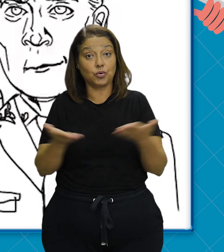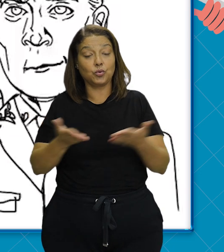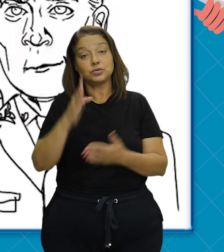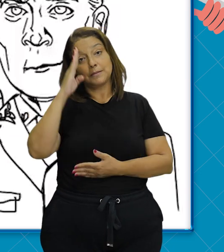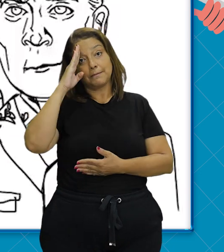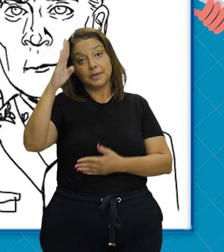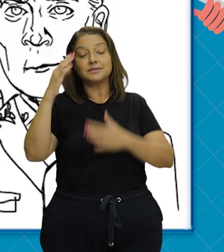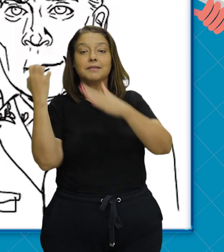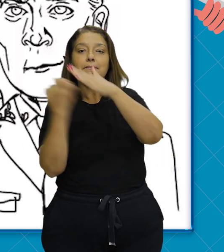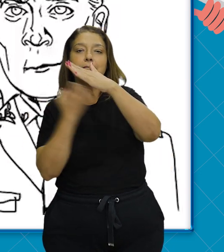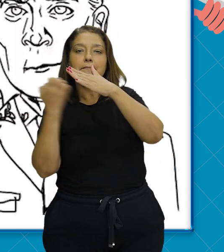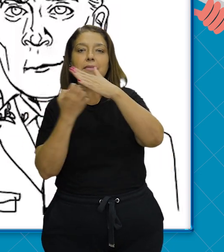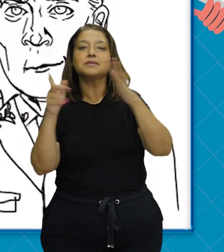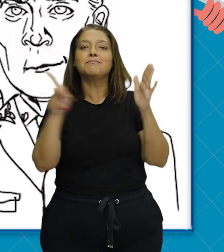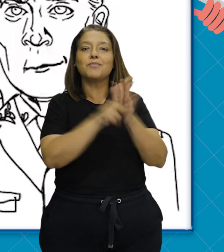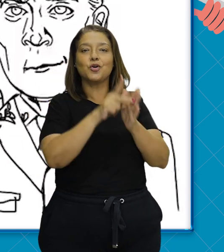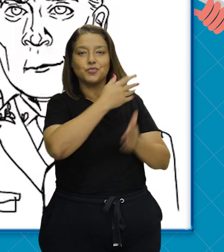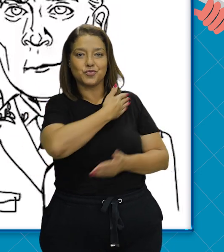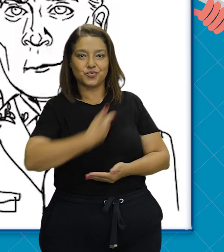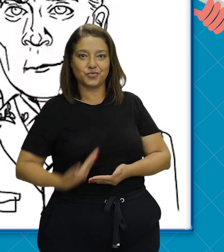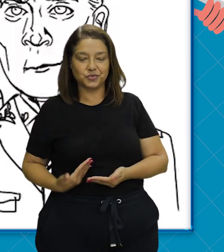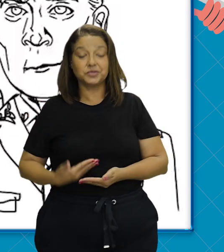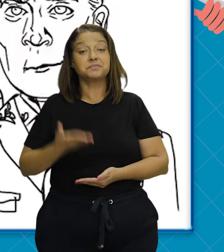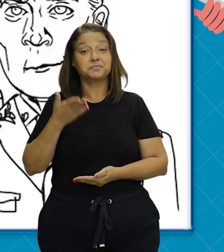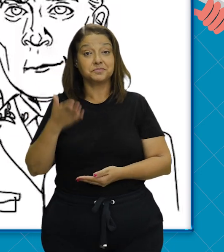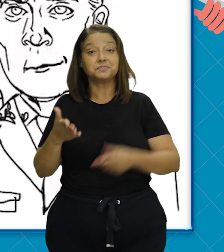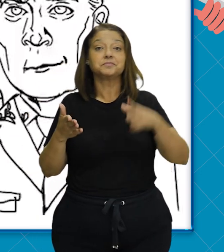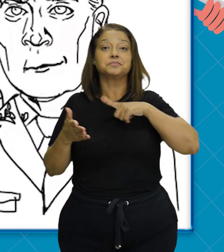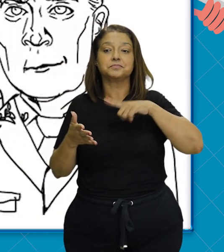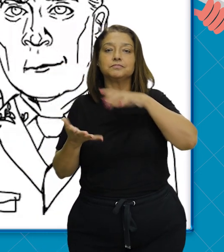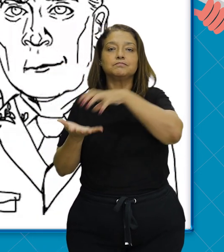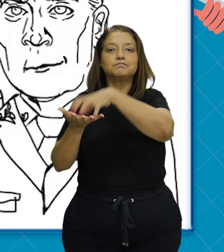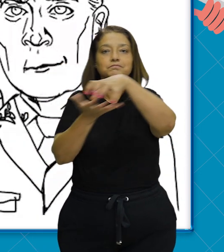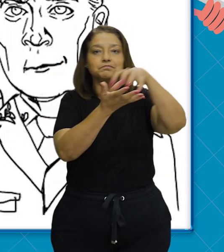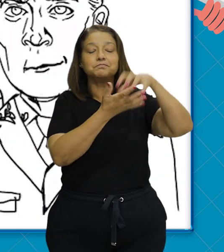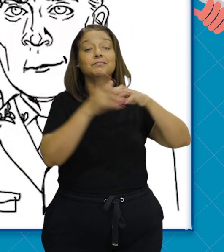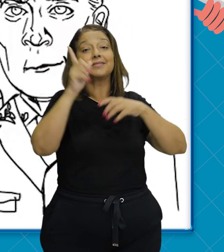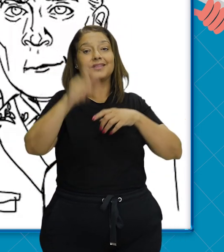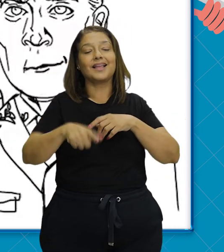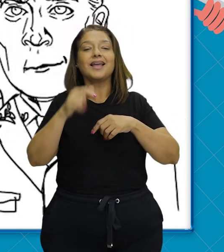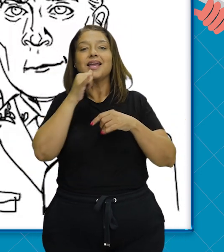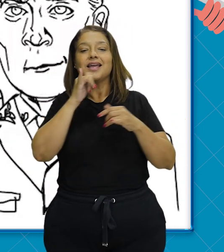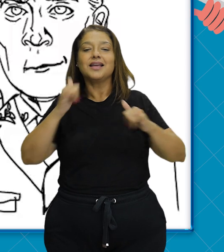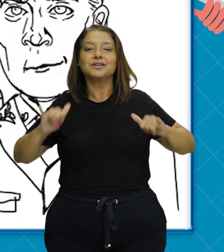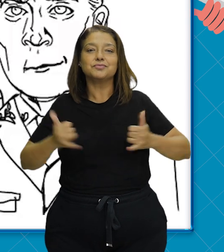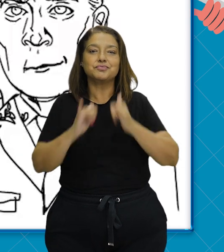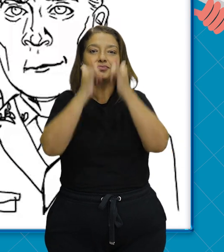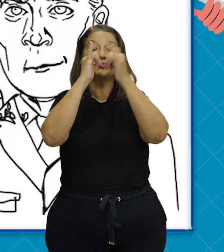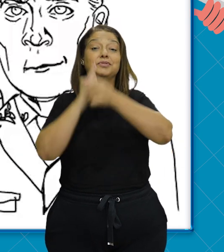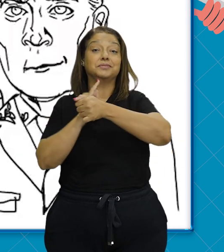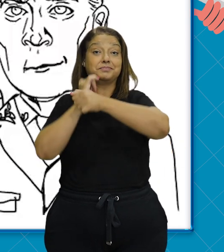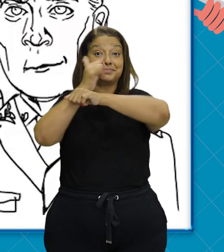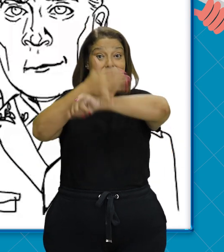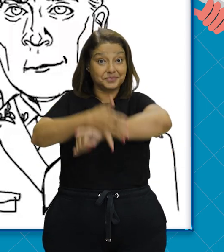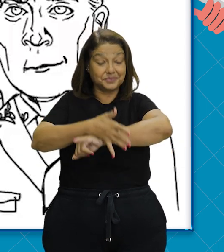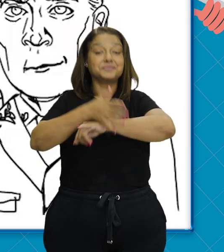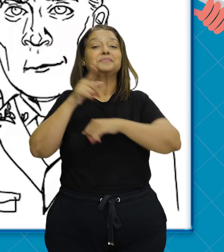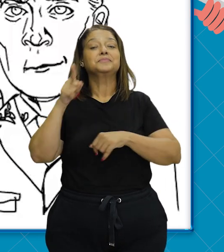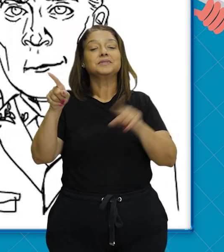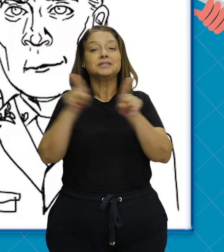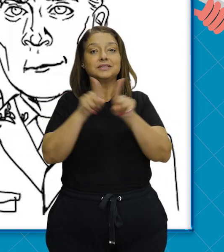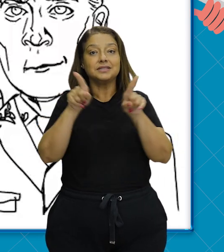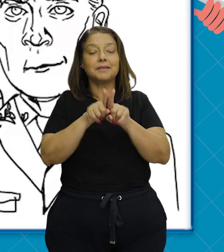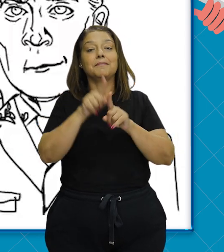das empresas estatais. Algumas dessas obras foram a usina hidrelétrica de Itaipu, que na época era a maior do mundo, a